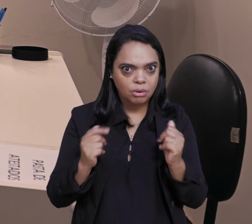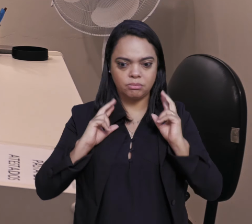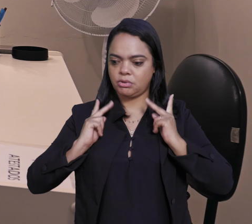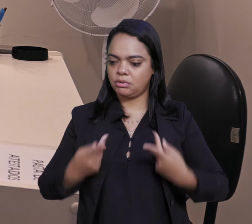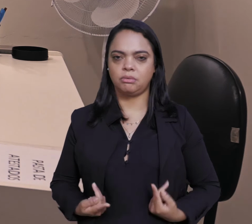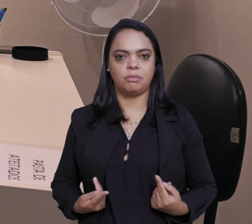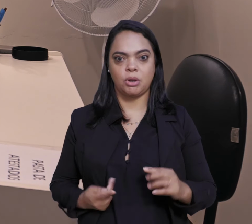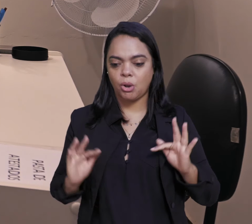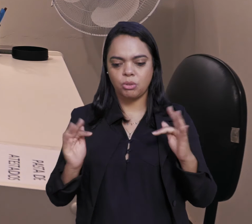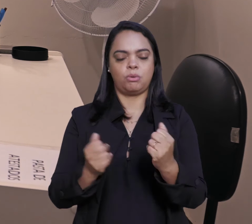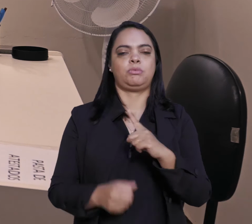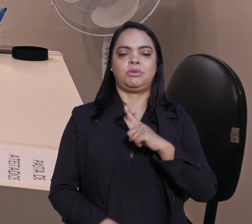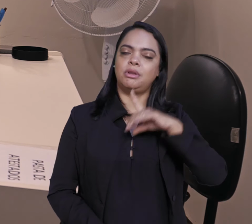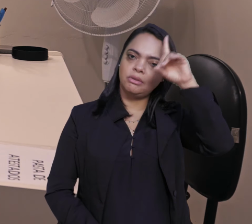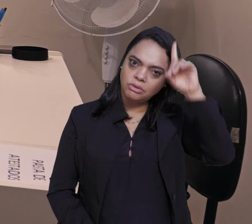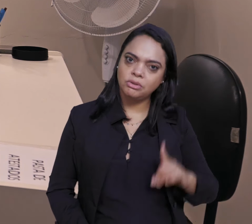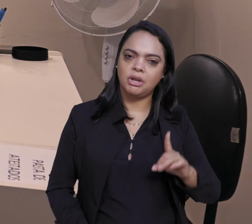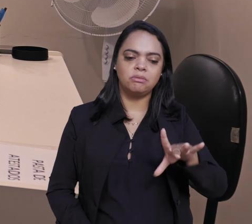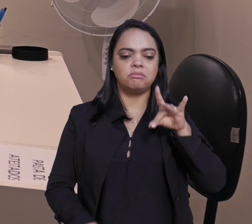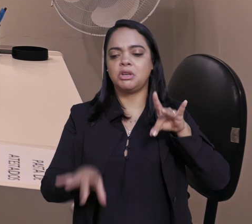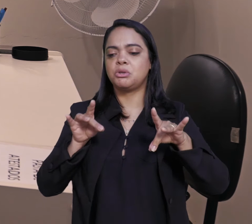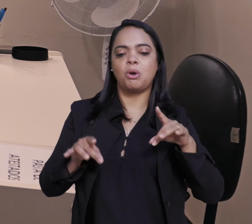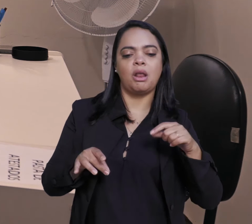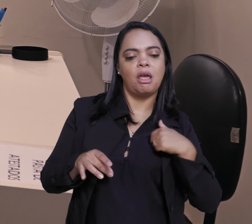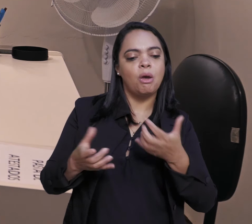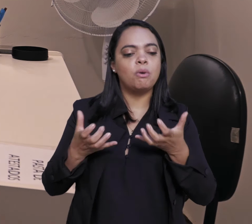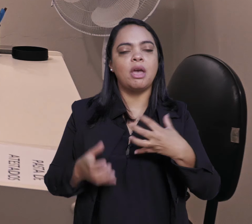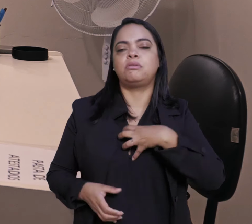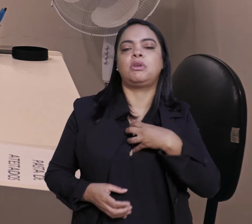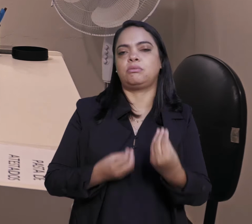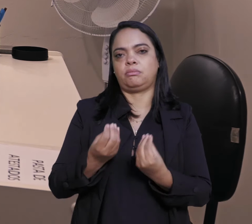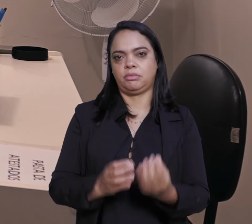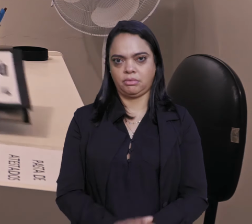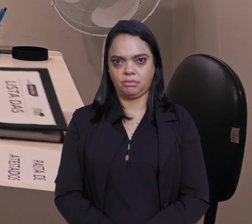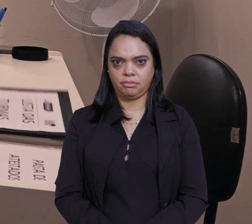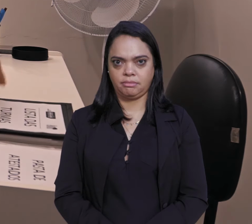todos temos o direito, né, de escolher quem nós queremos ser.